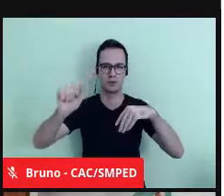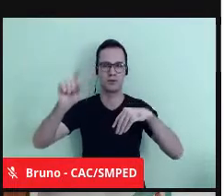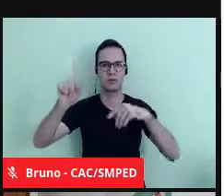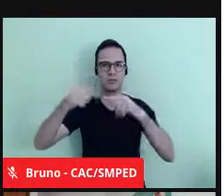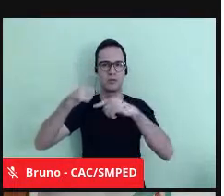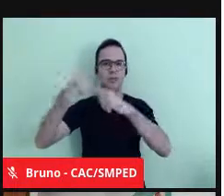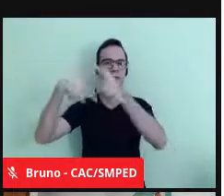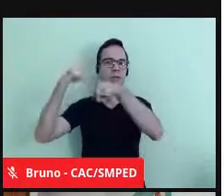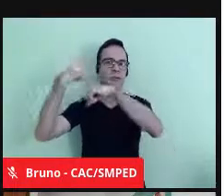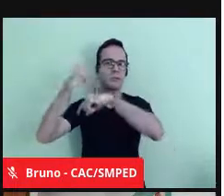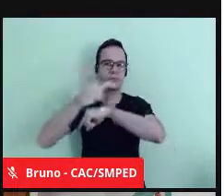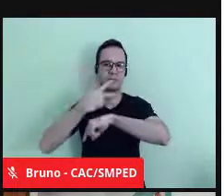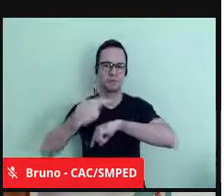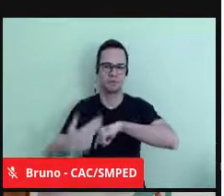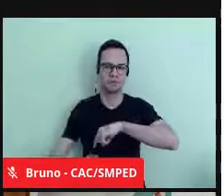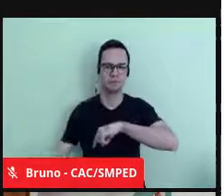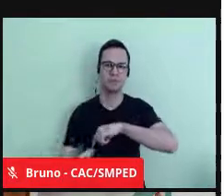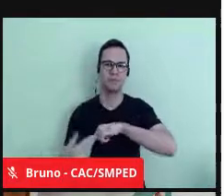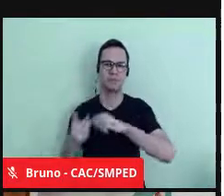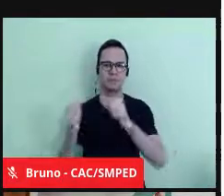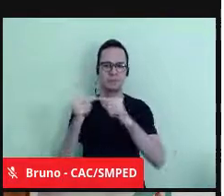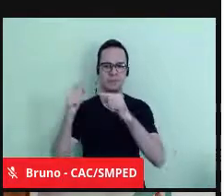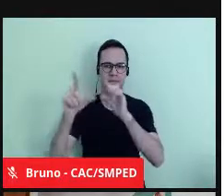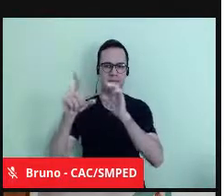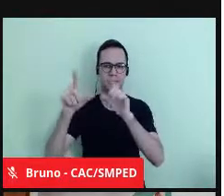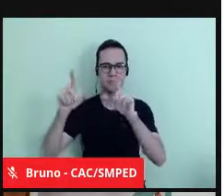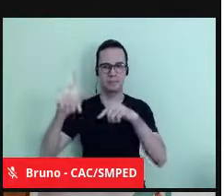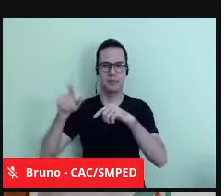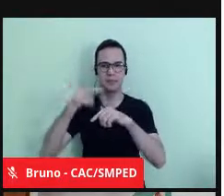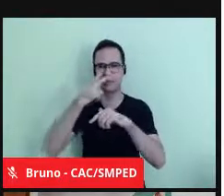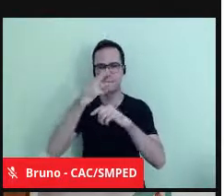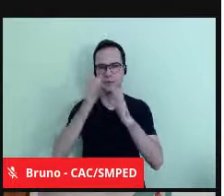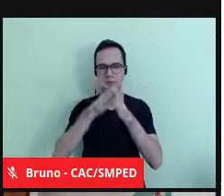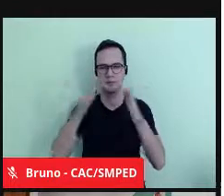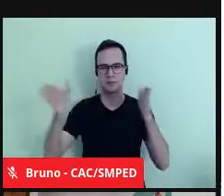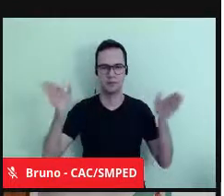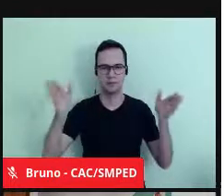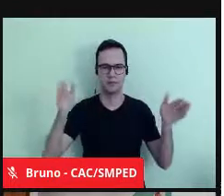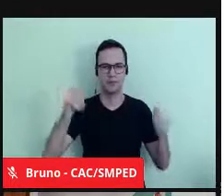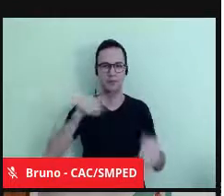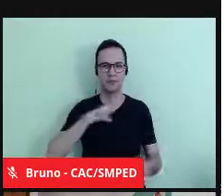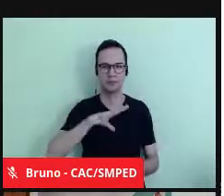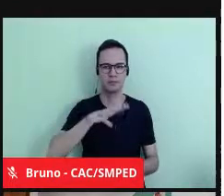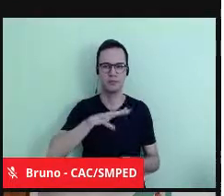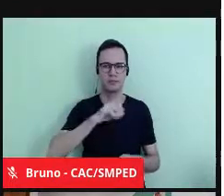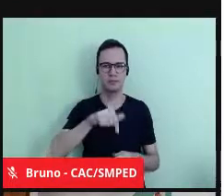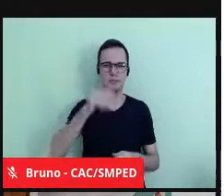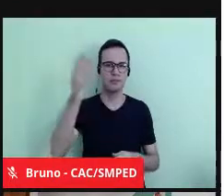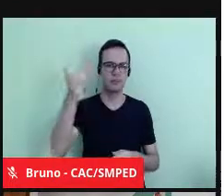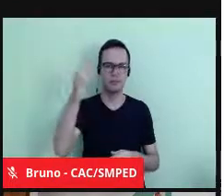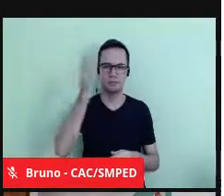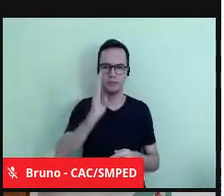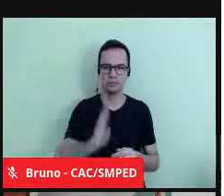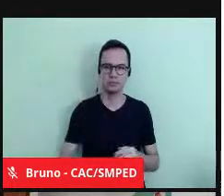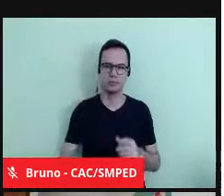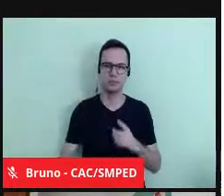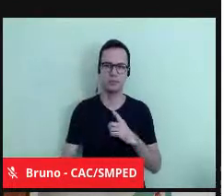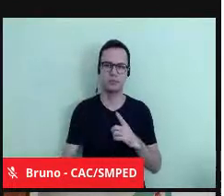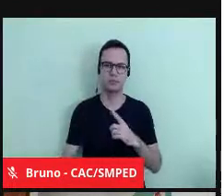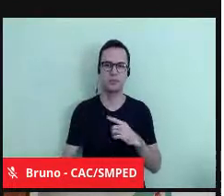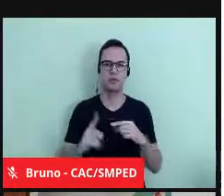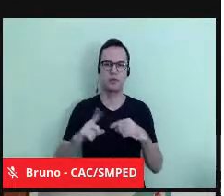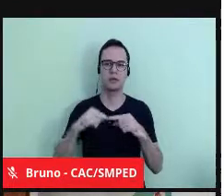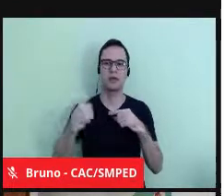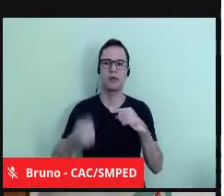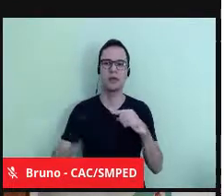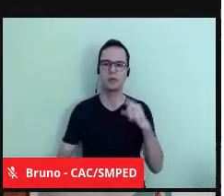da língua, né, numa parte que é uma, quase uma linha do tempo da língua portuguesa, que é o português do Brasil, uma outra experiência que a gente tem lá no museu. Aqui a